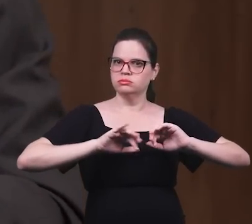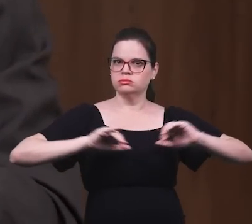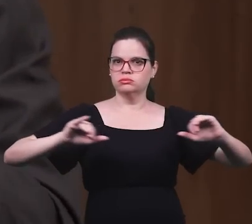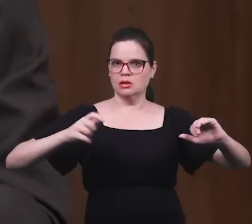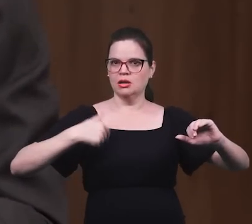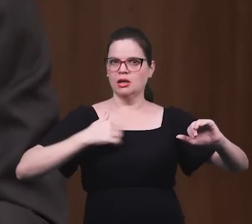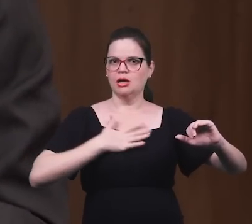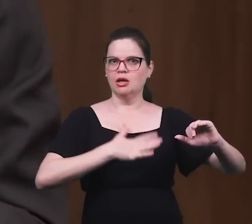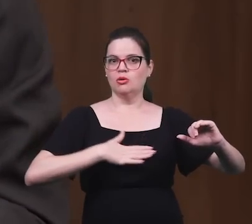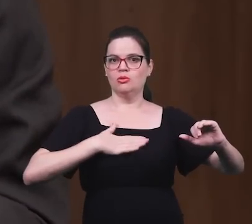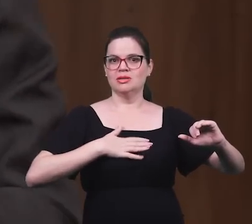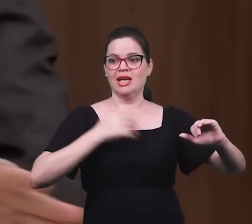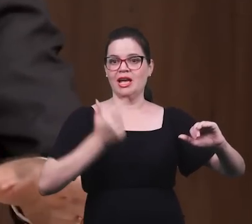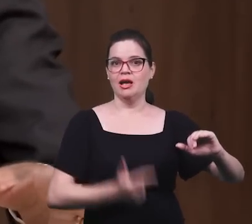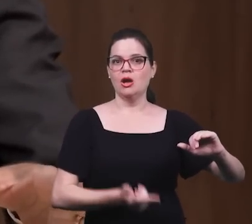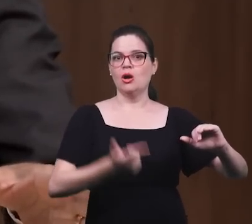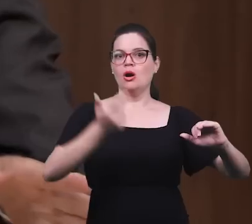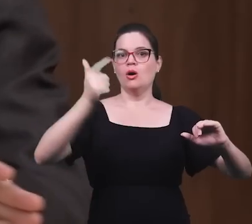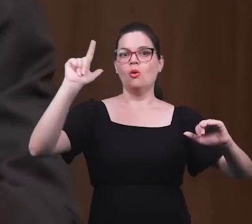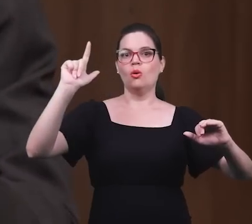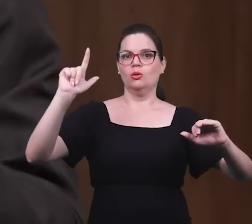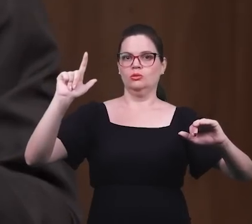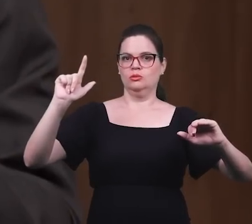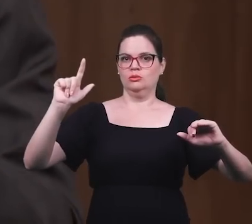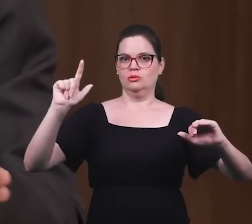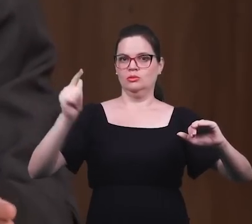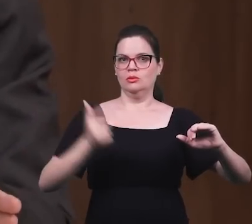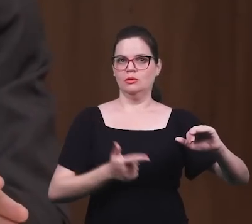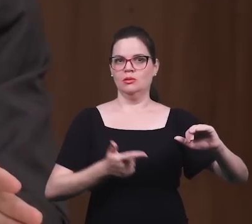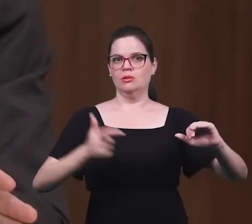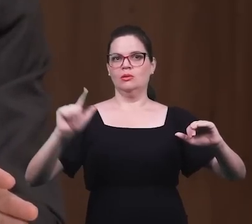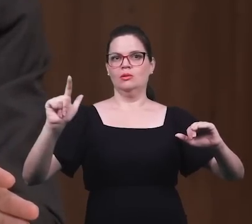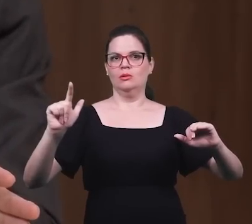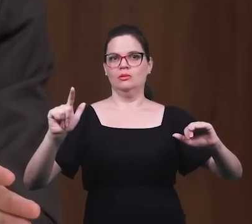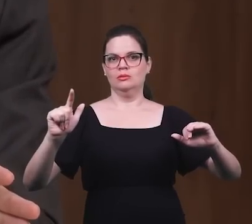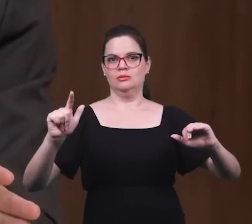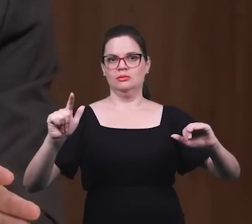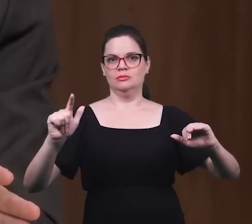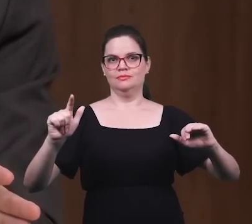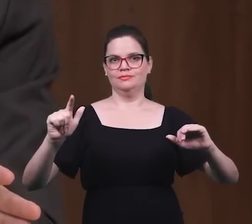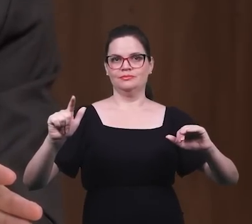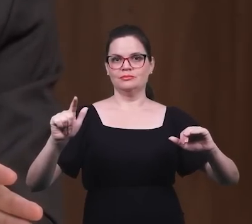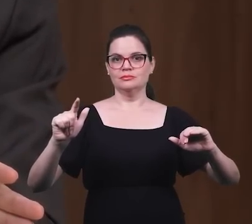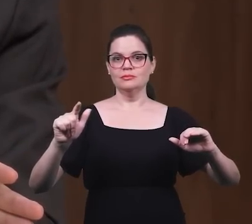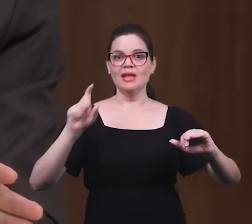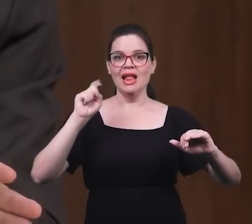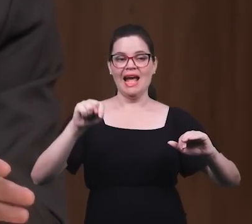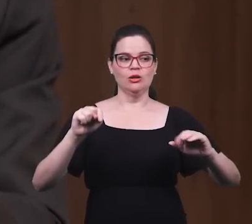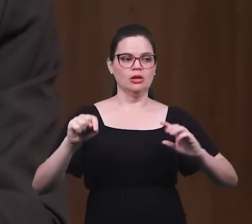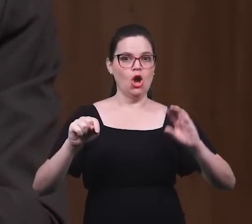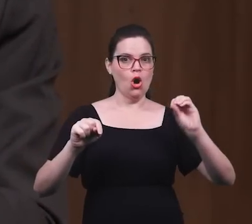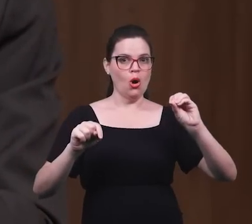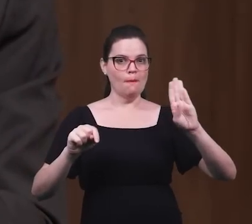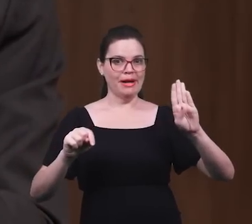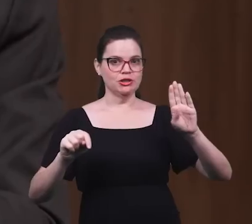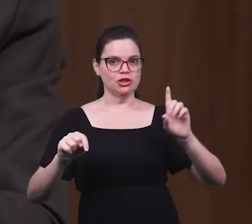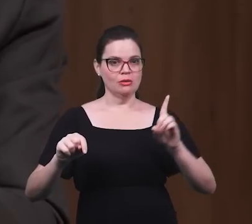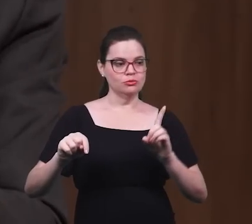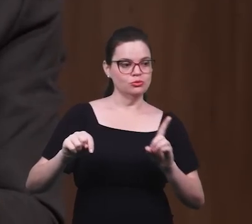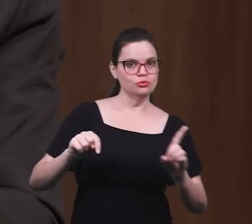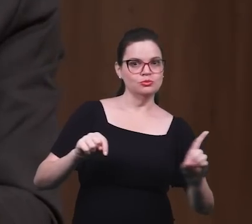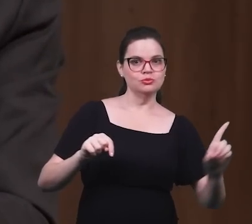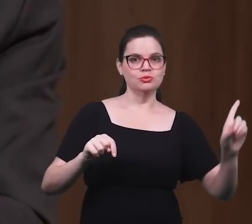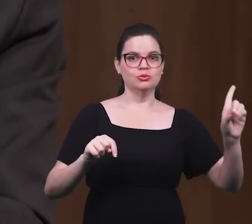bíblica, outro caminho, quando ele está, o que acontece? O profeta o encontra. Isso é extraordinário. Quando você está